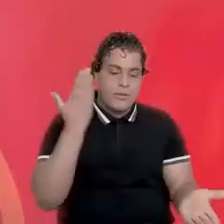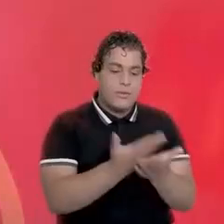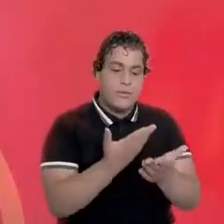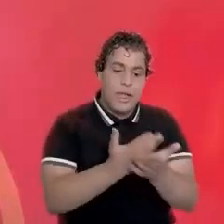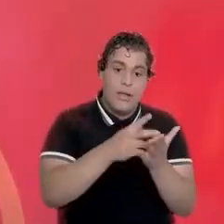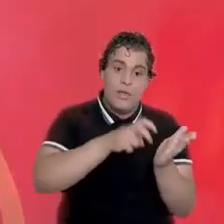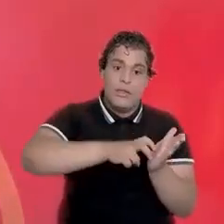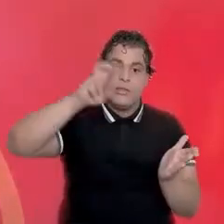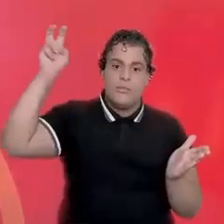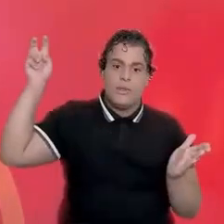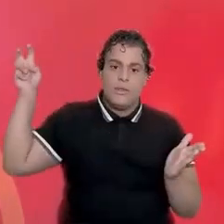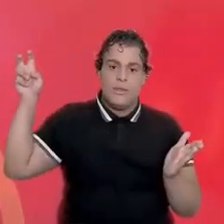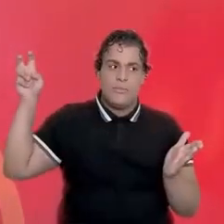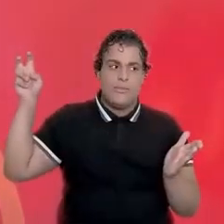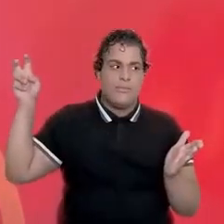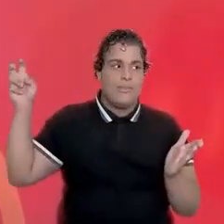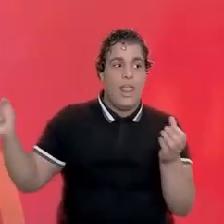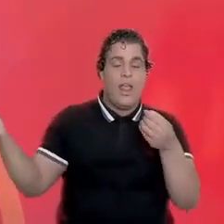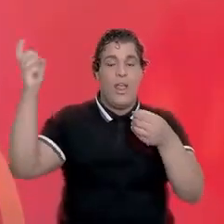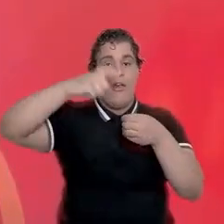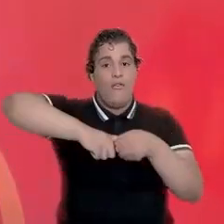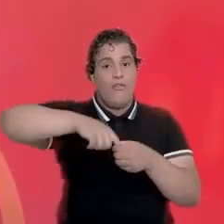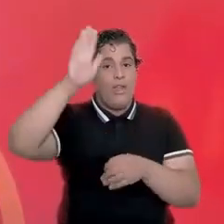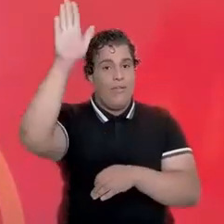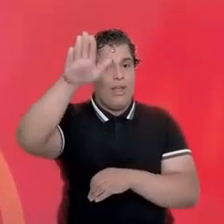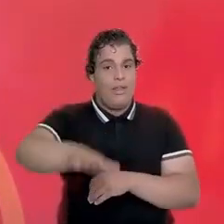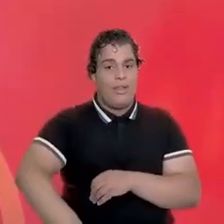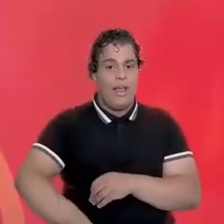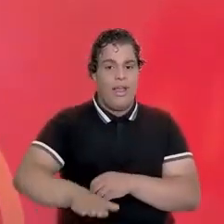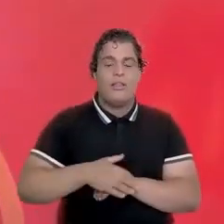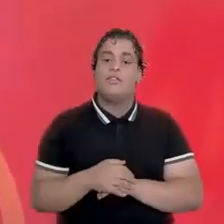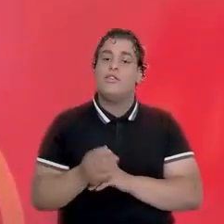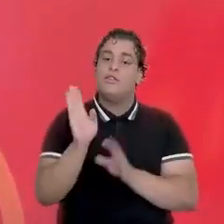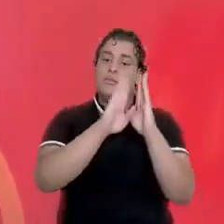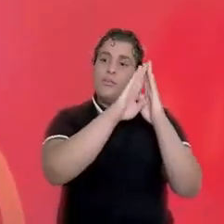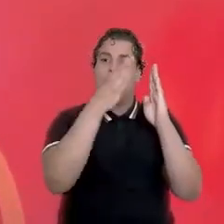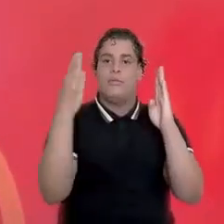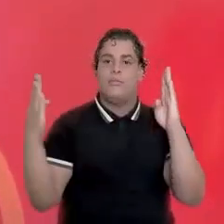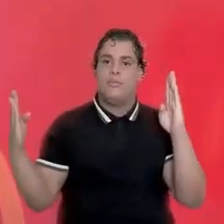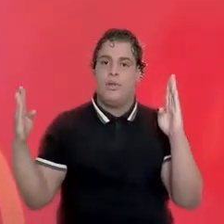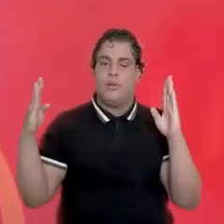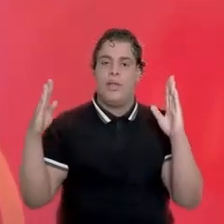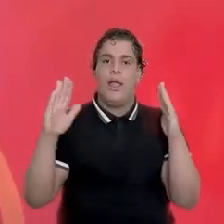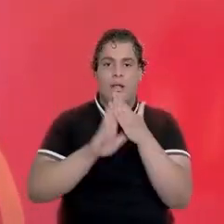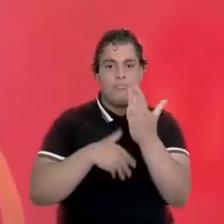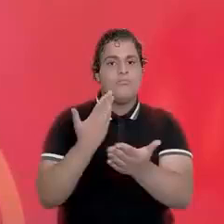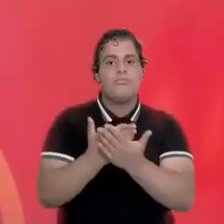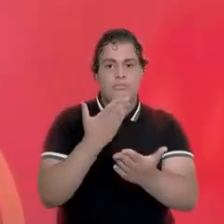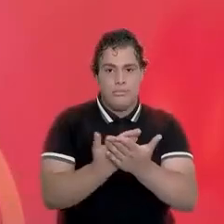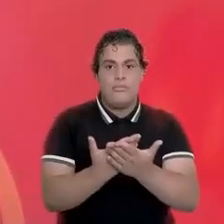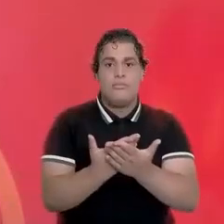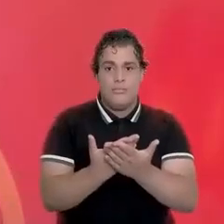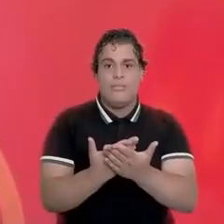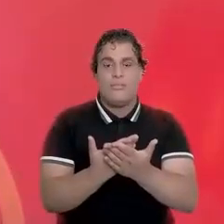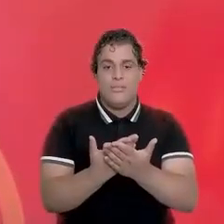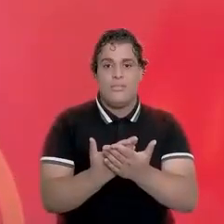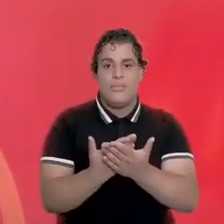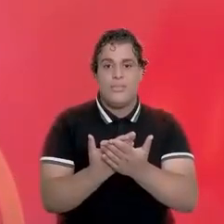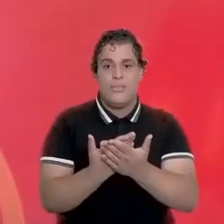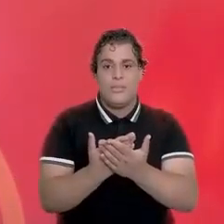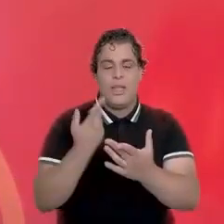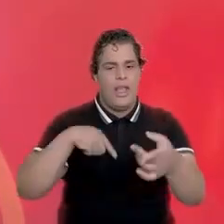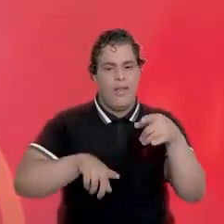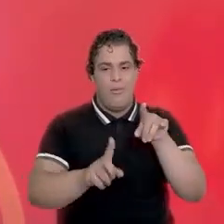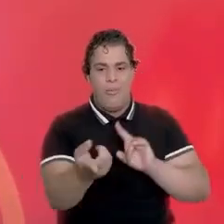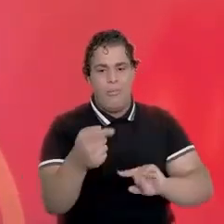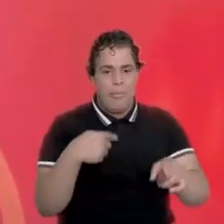estudava de manhã, voltava no turno da tarde para a biblioteca da escola. Eles não emprestavam livros